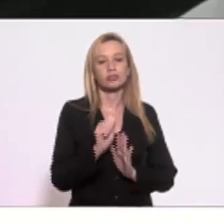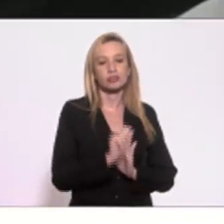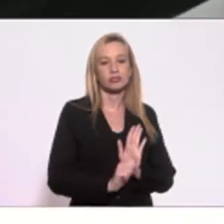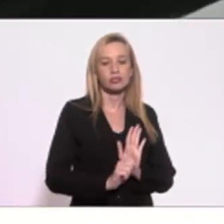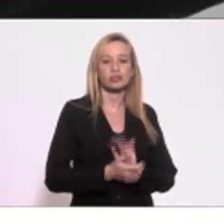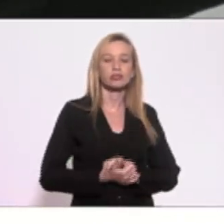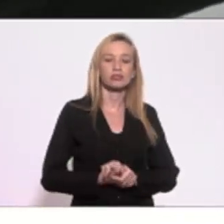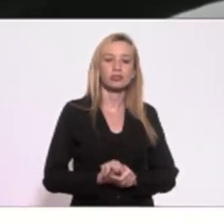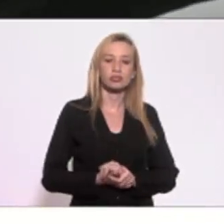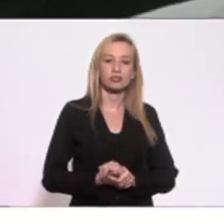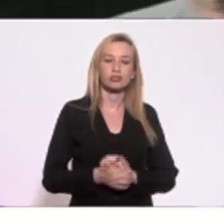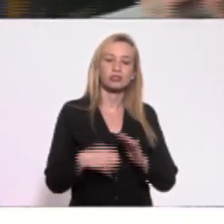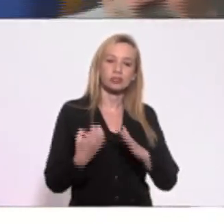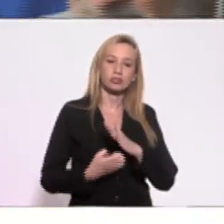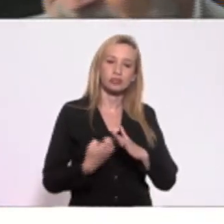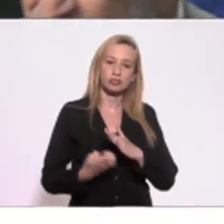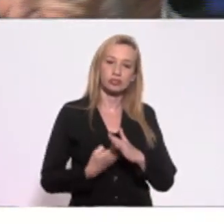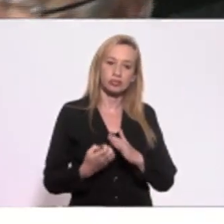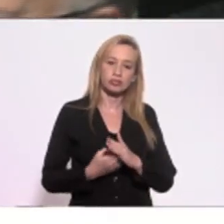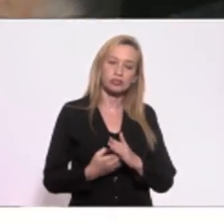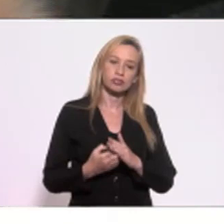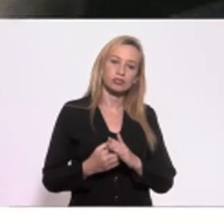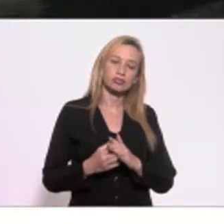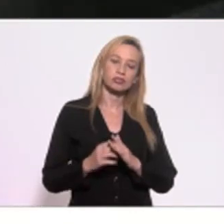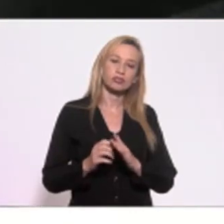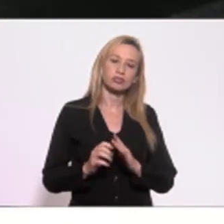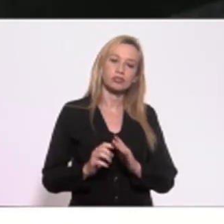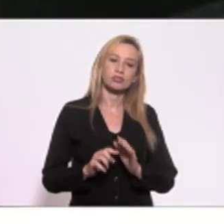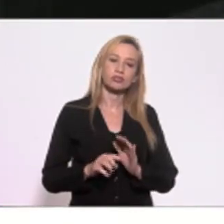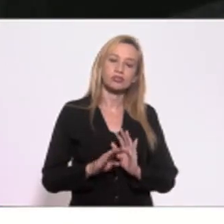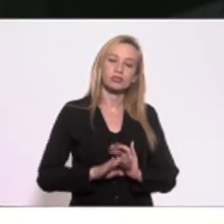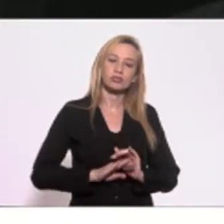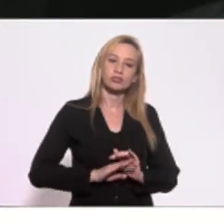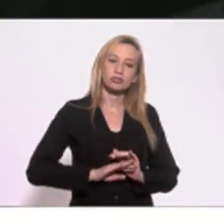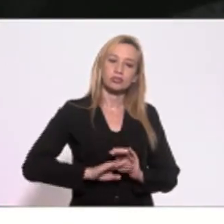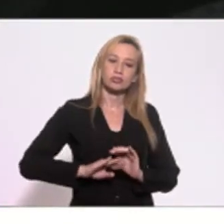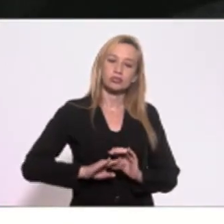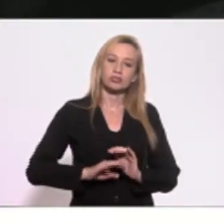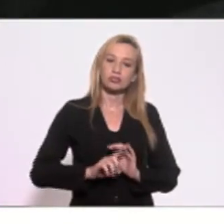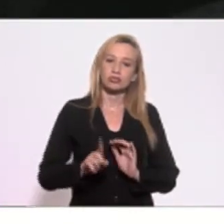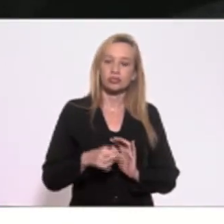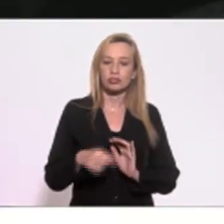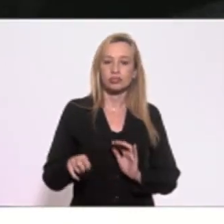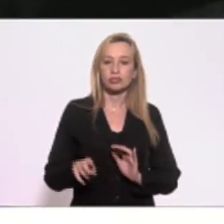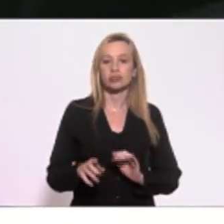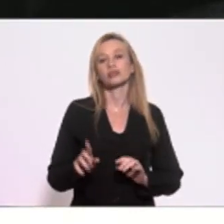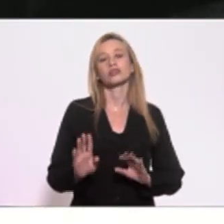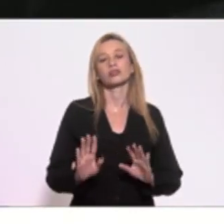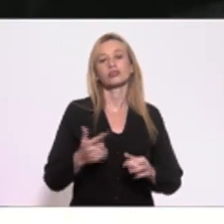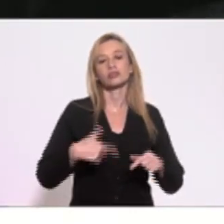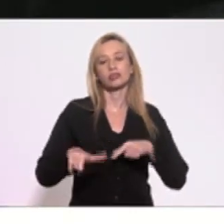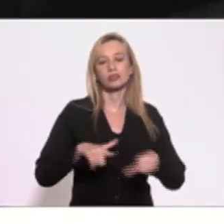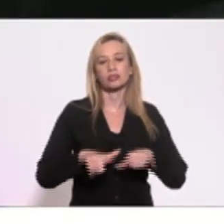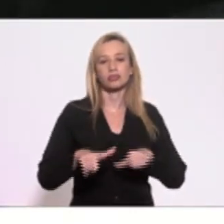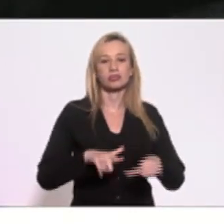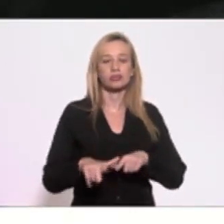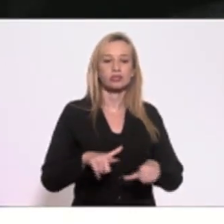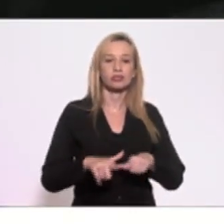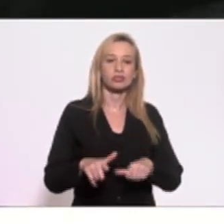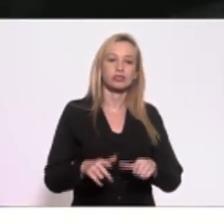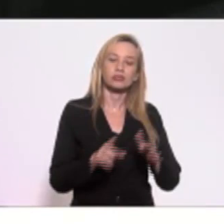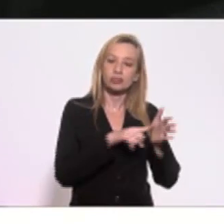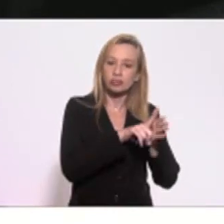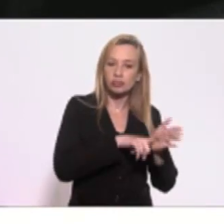que dispensa as concessionárias, seguradoras, financeiras e cooperativas promovam serviços de proteção veicular de realizarem vistoria